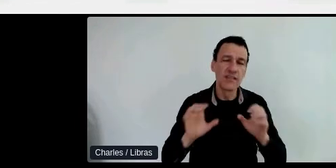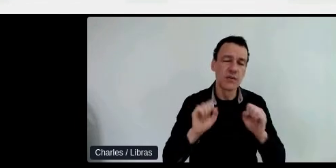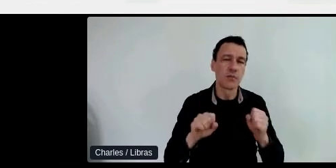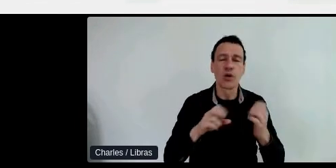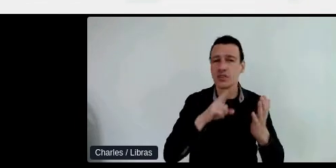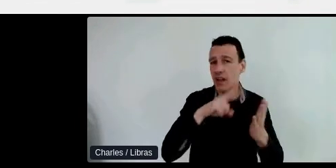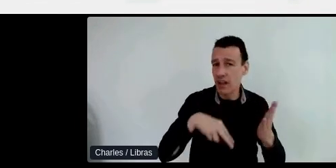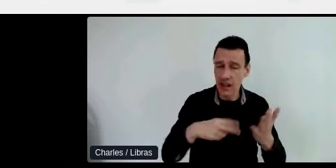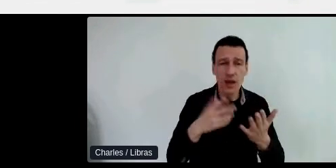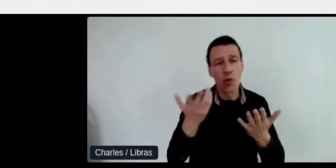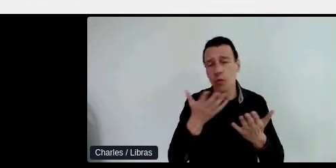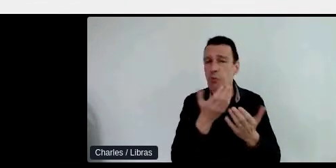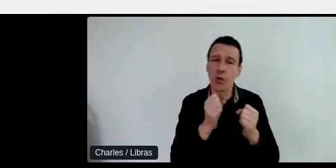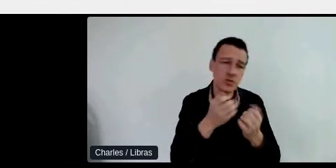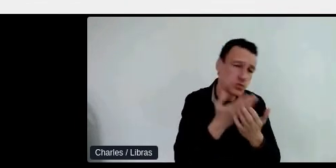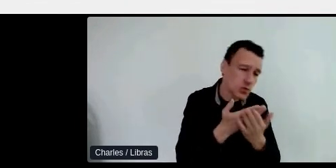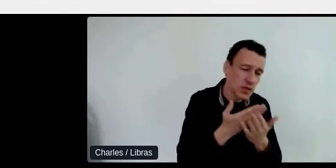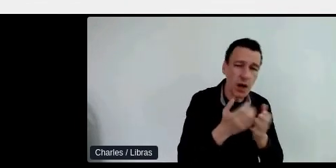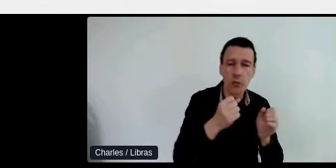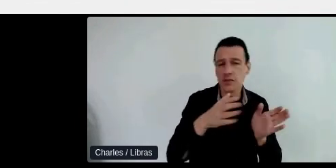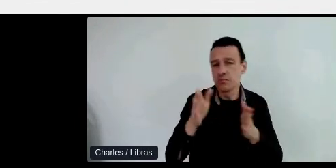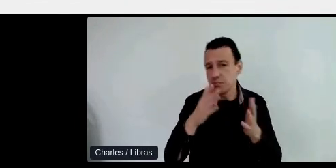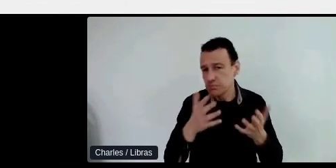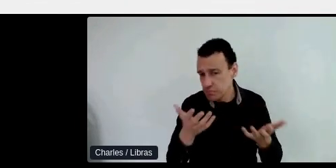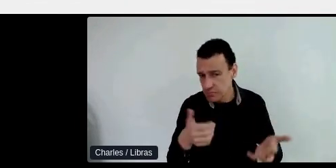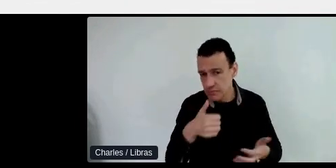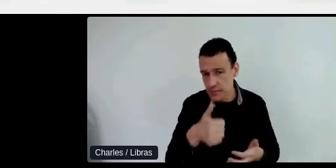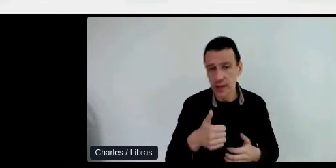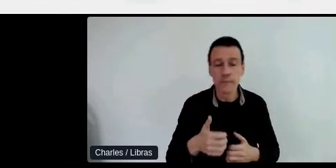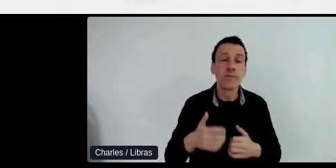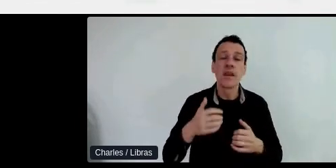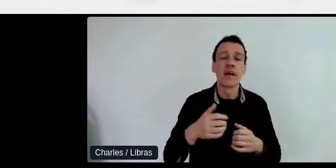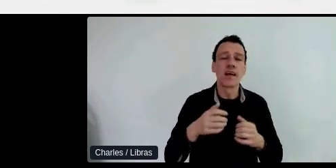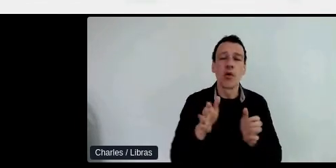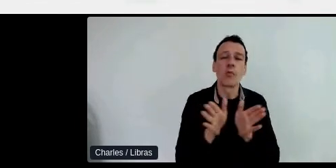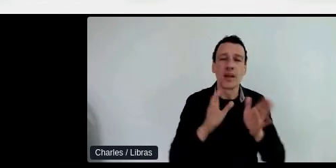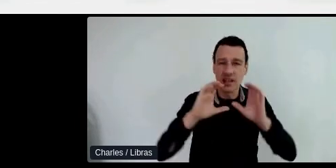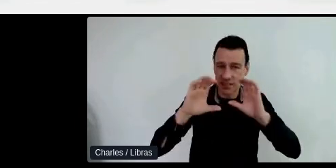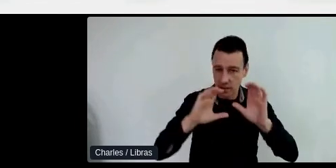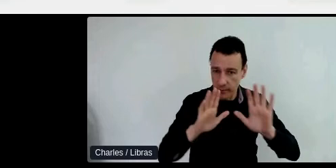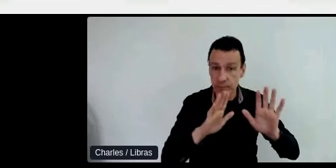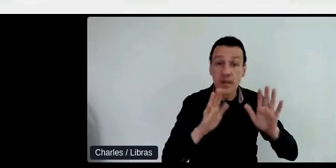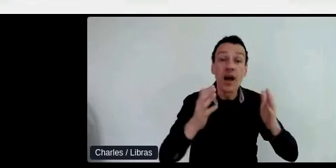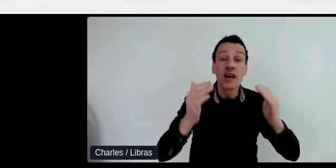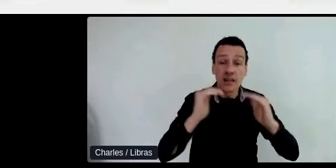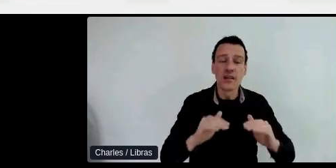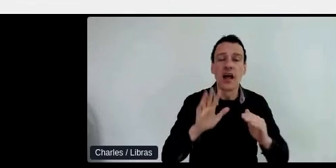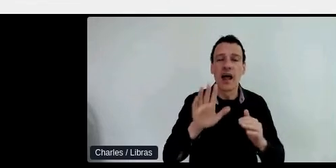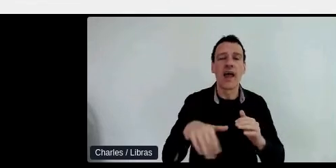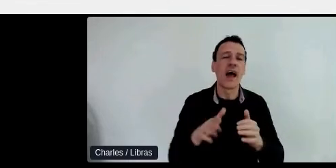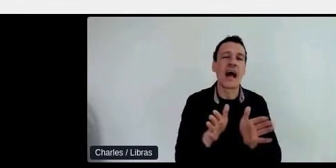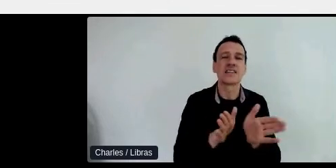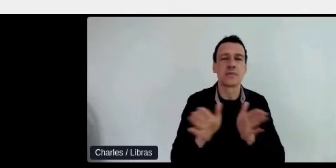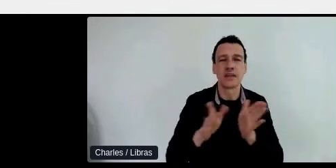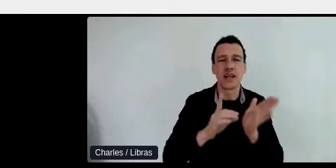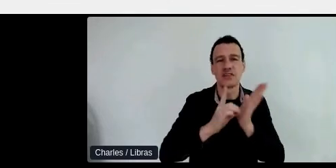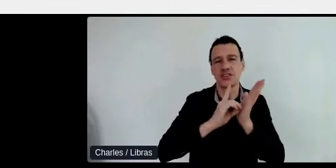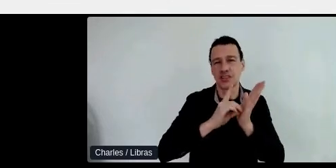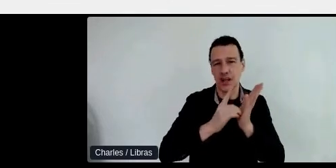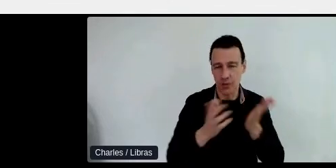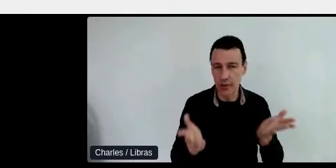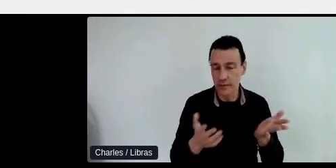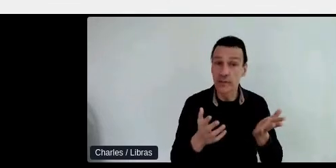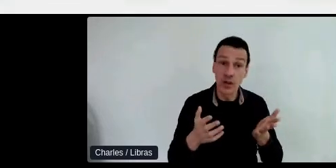utilizar, e a acessibilidade digital, né? que é o foco do